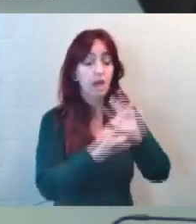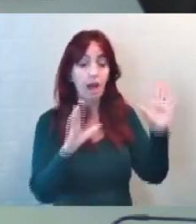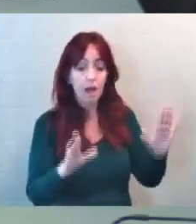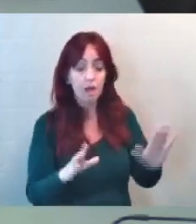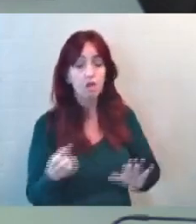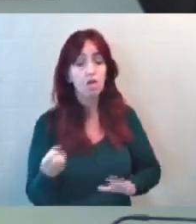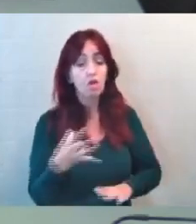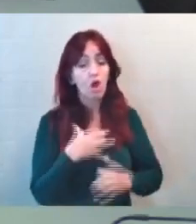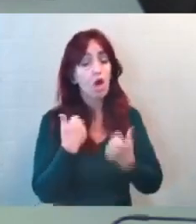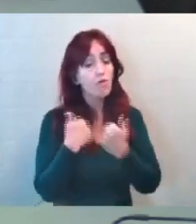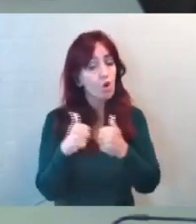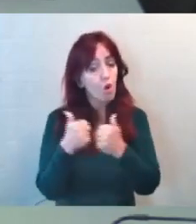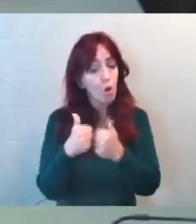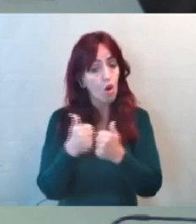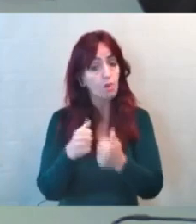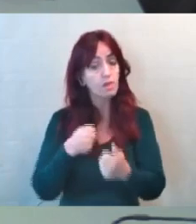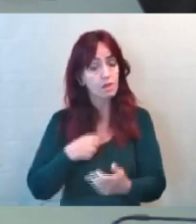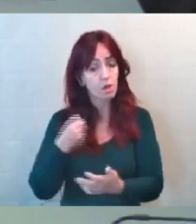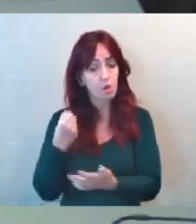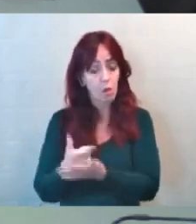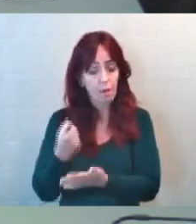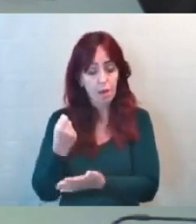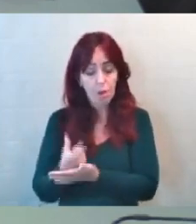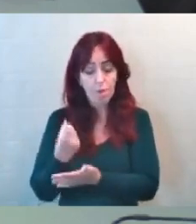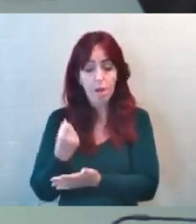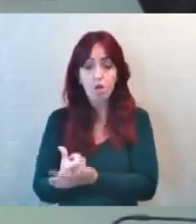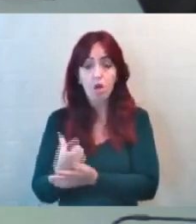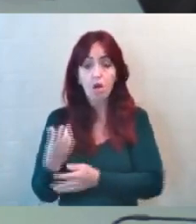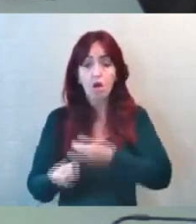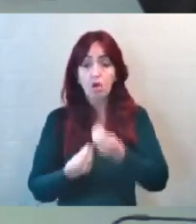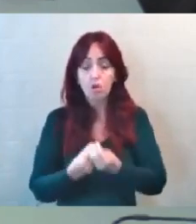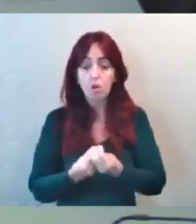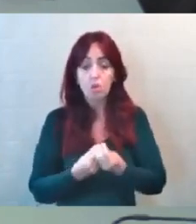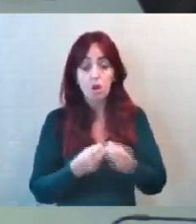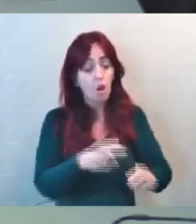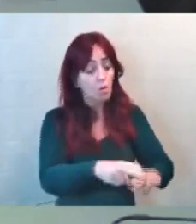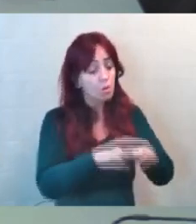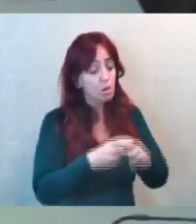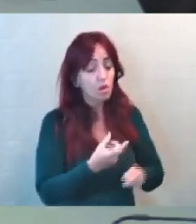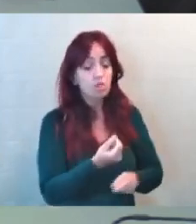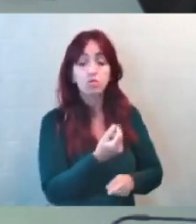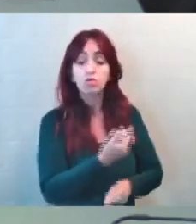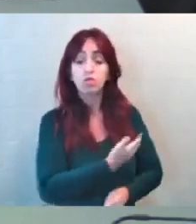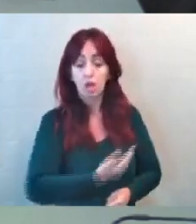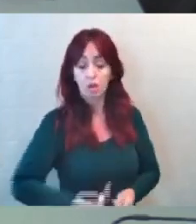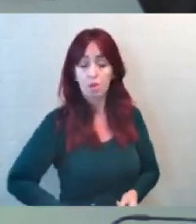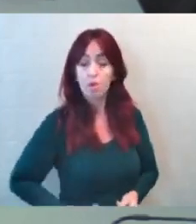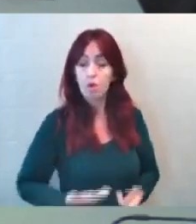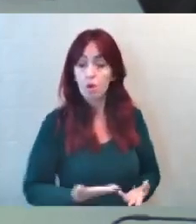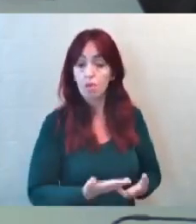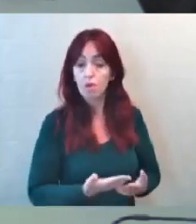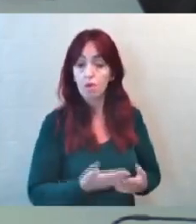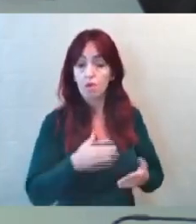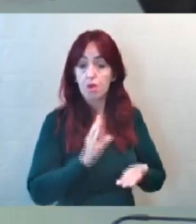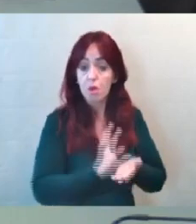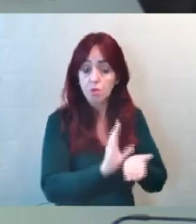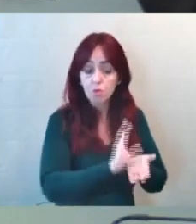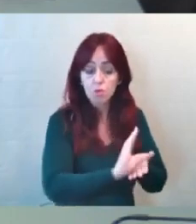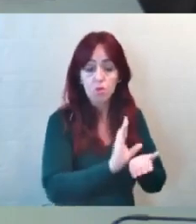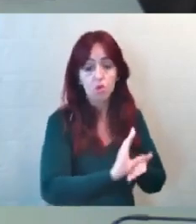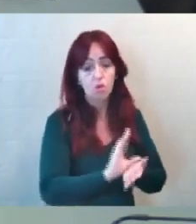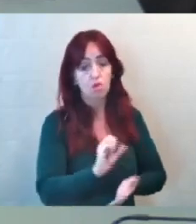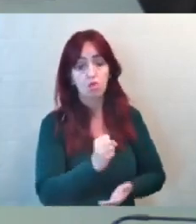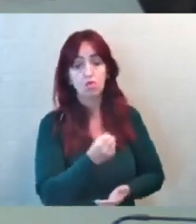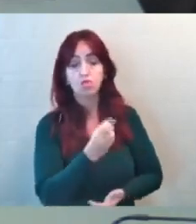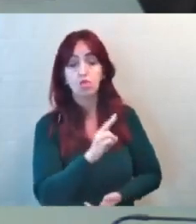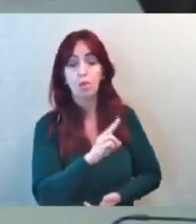que estão sendo comprados por causa do dinheiro público que foi injetado no sistema, o subsídio. E se as